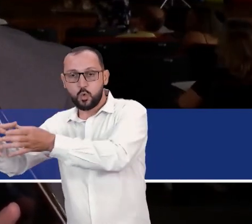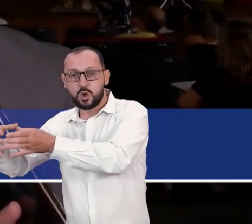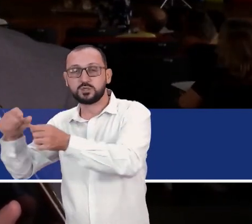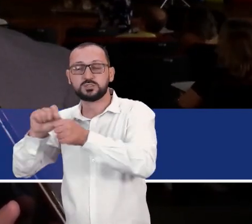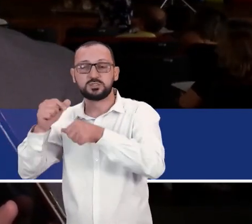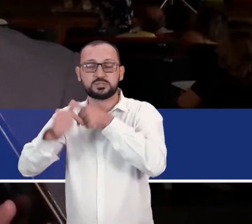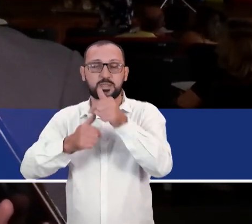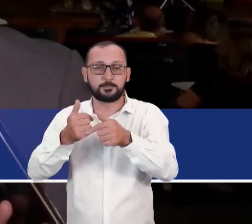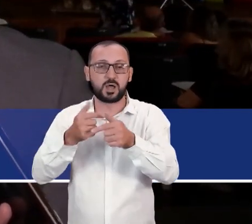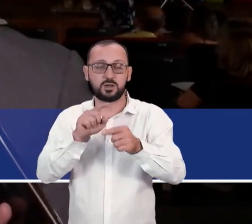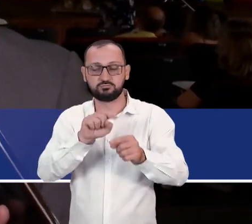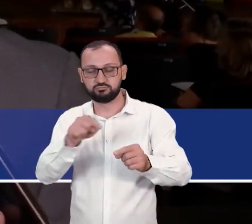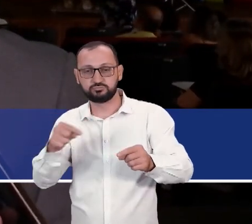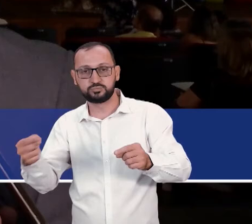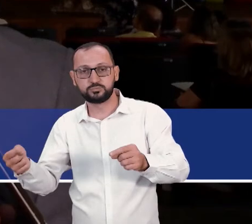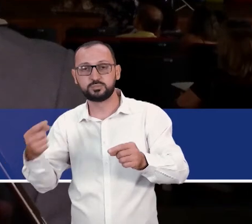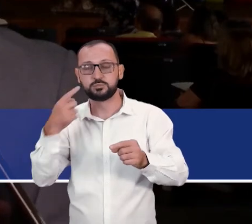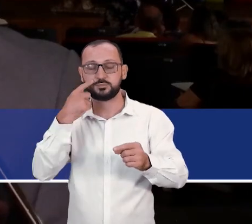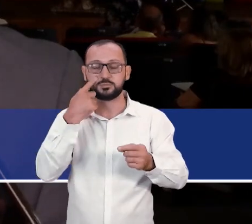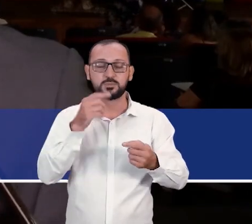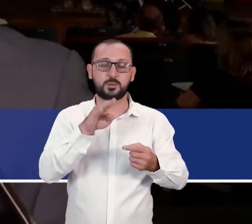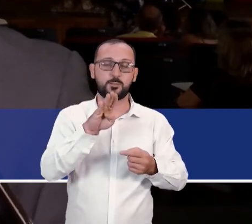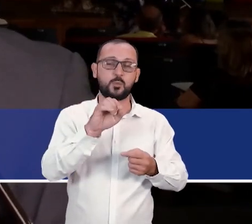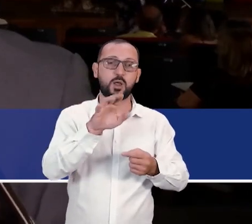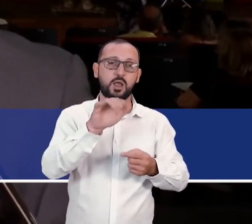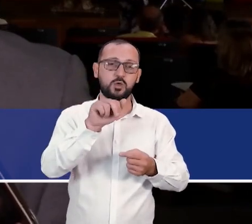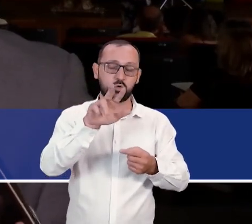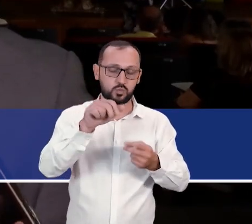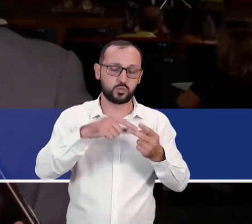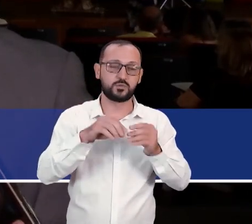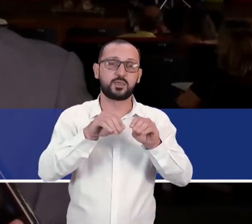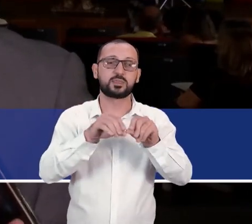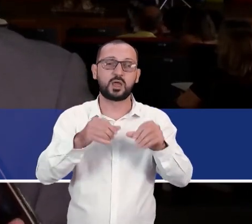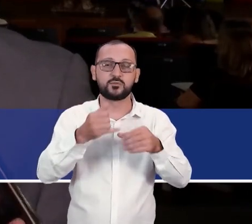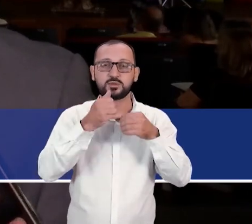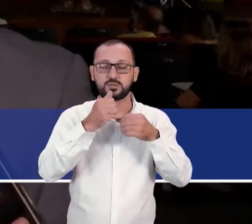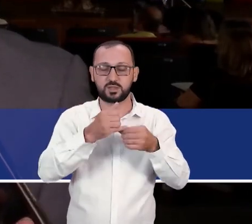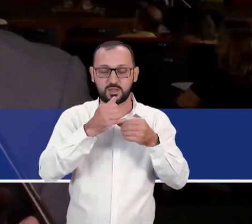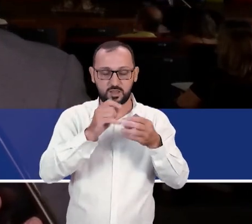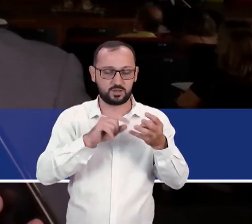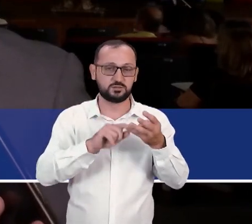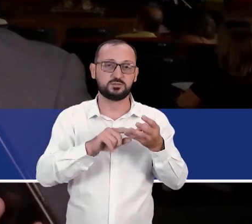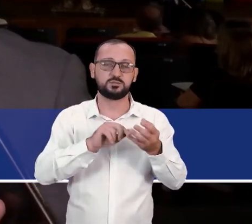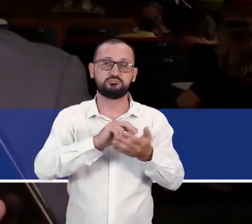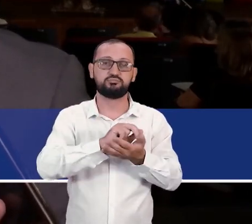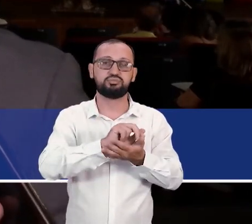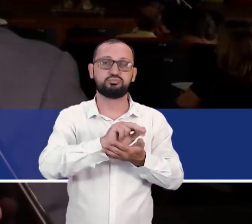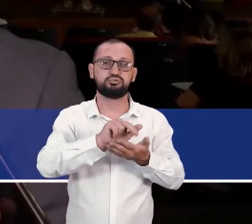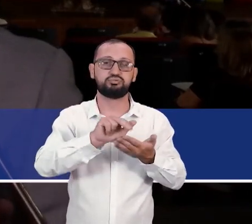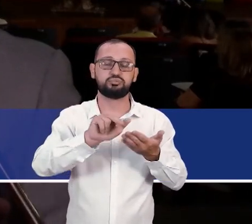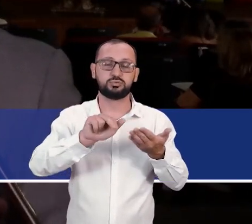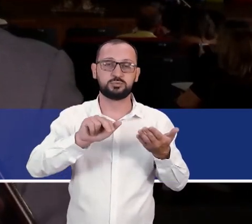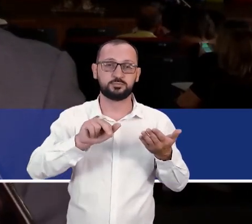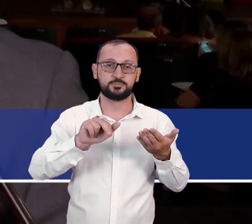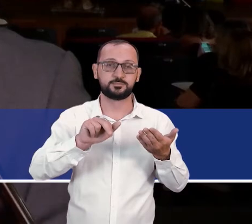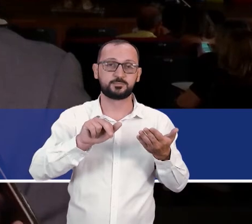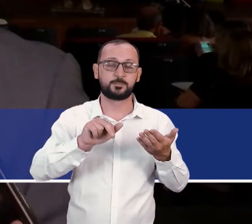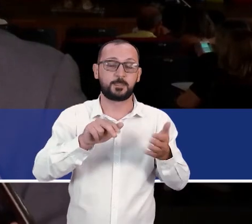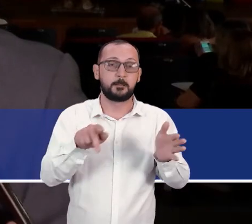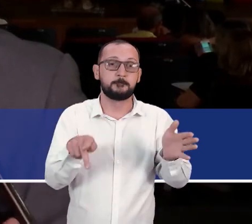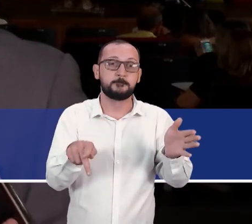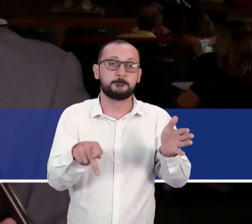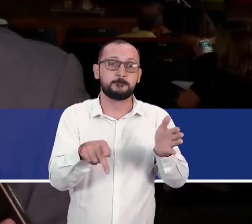Guavira, a cadeia produtiva da bocaiúva, da erva mate, de vários outros